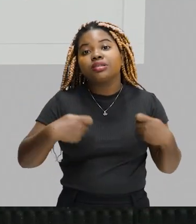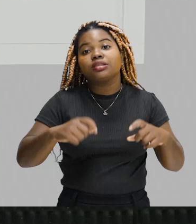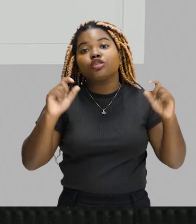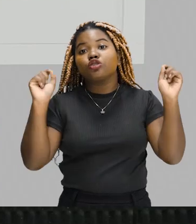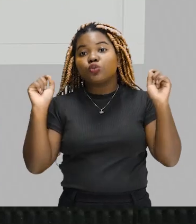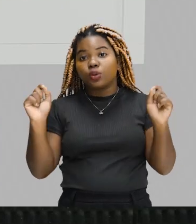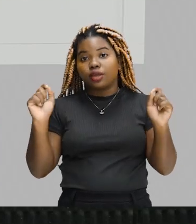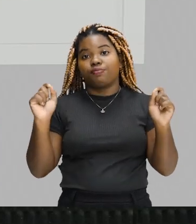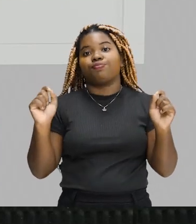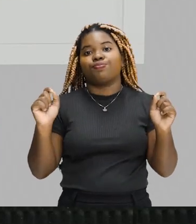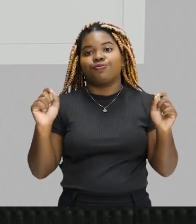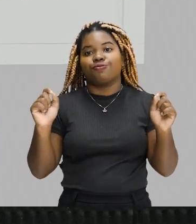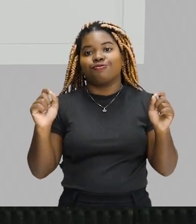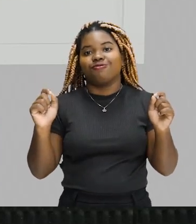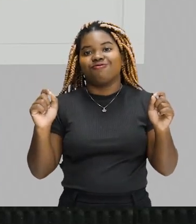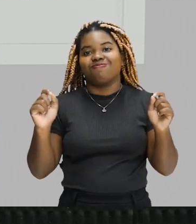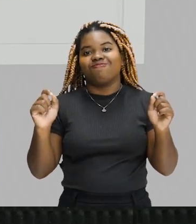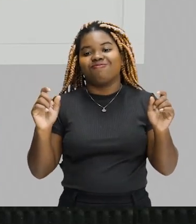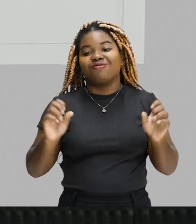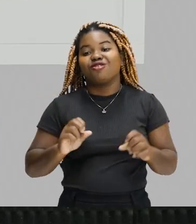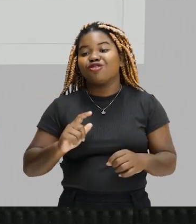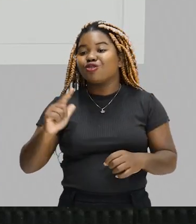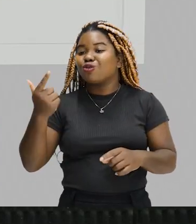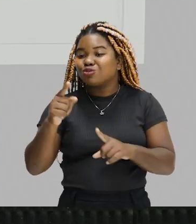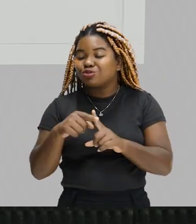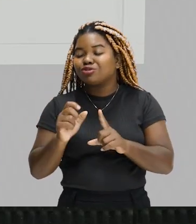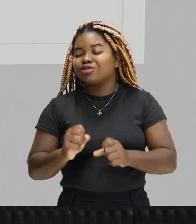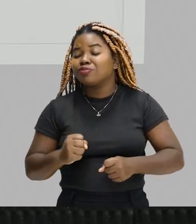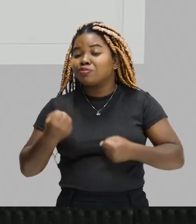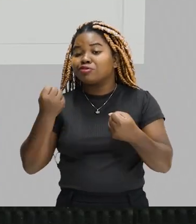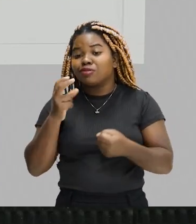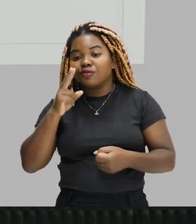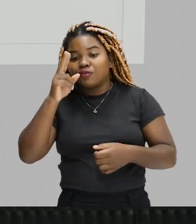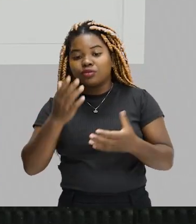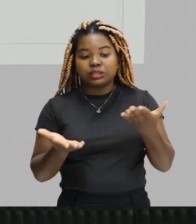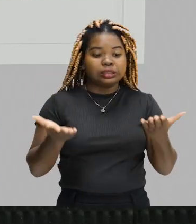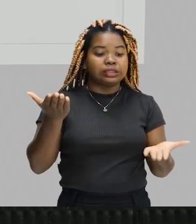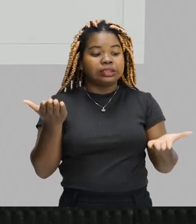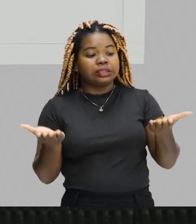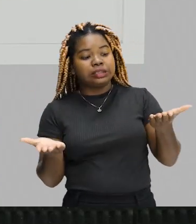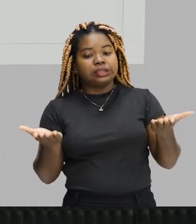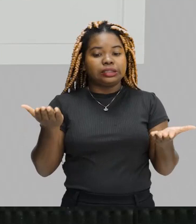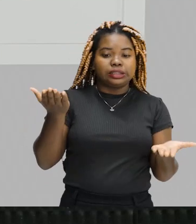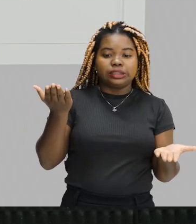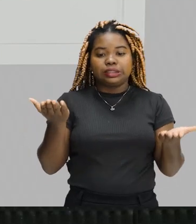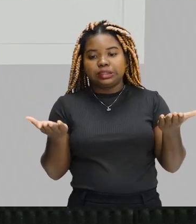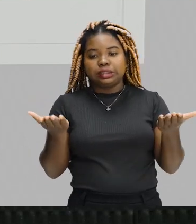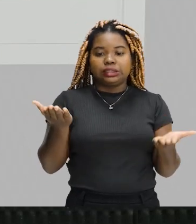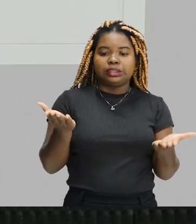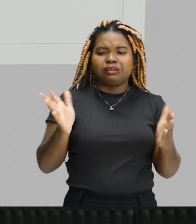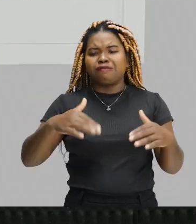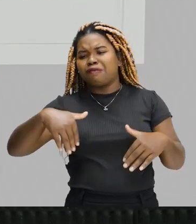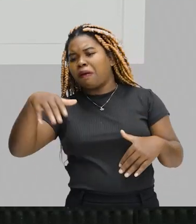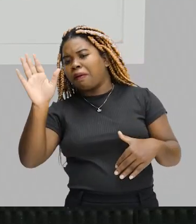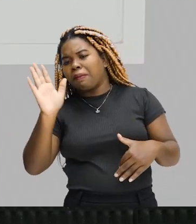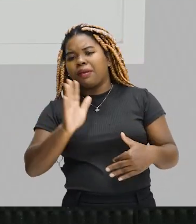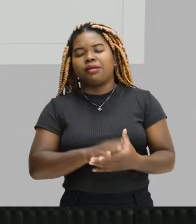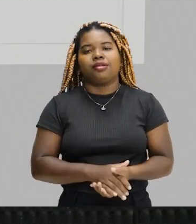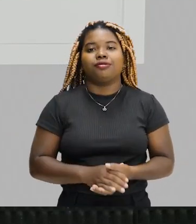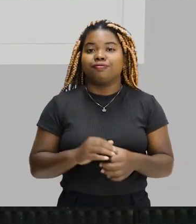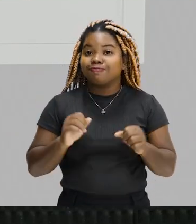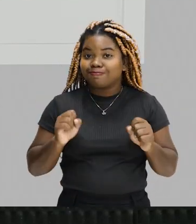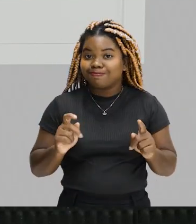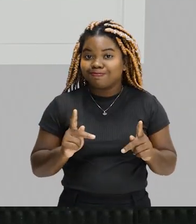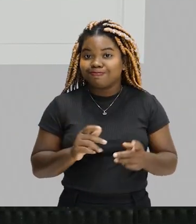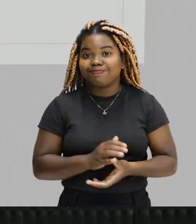precisaria de uma força que equilibrasse com a força eletromagnética, que fosse maior do que a força